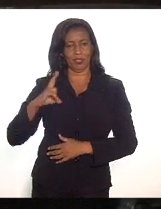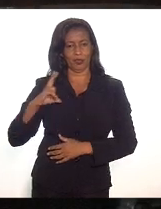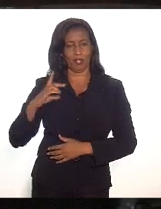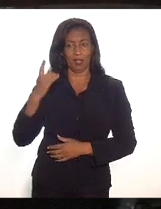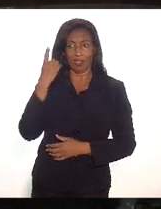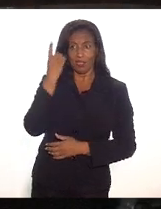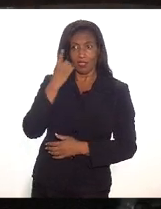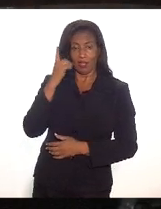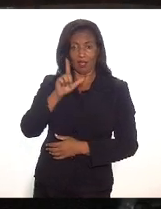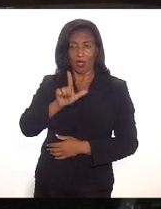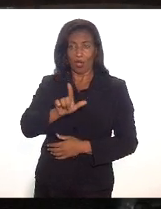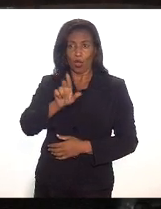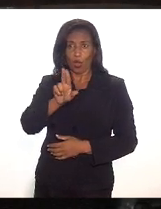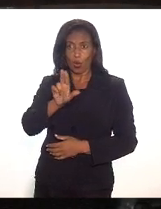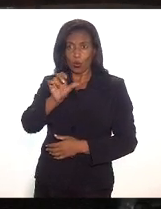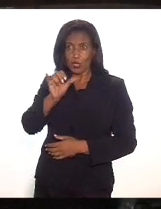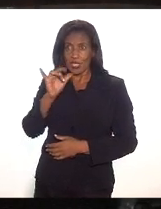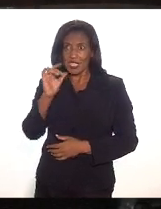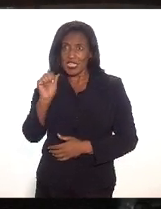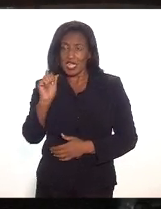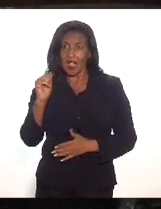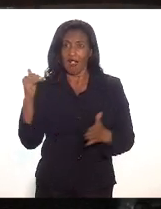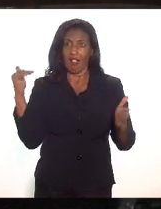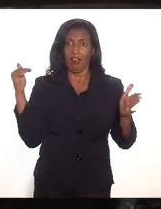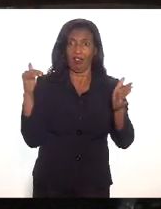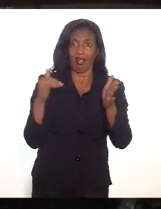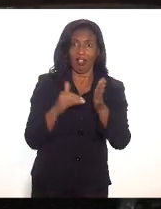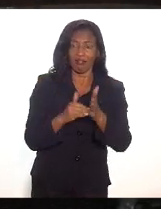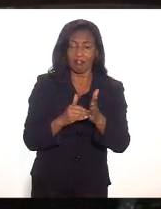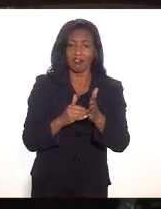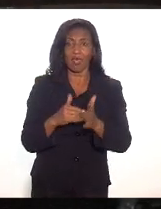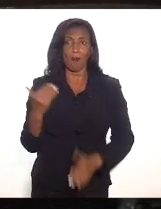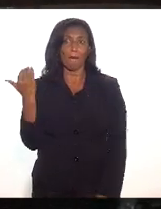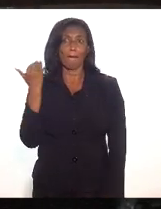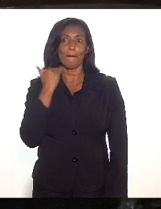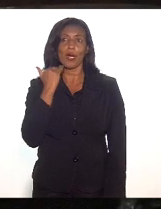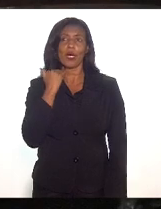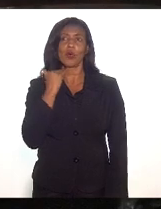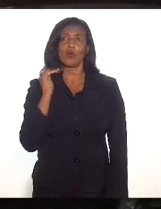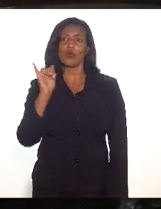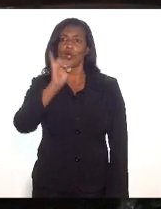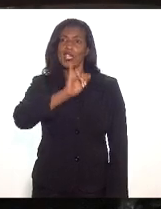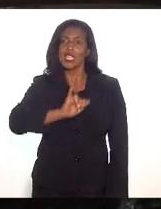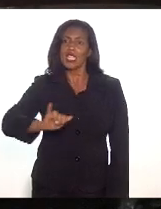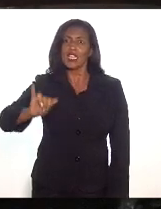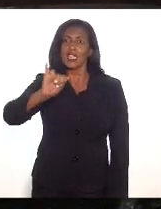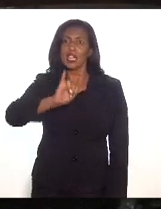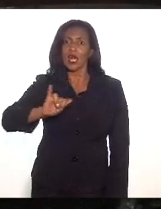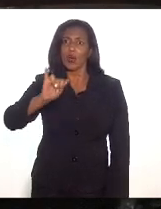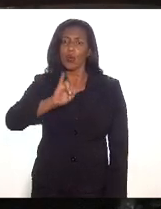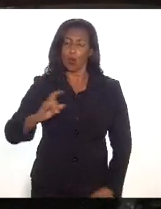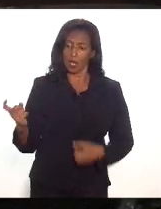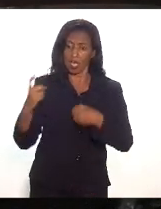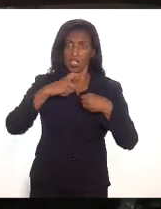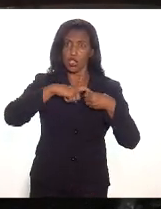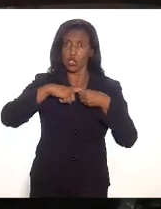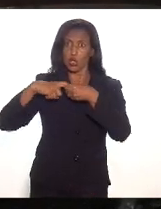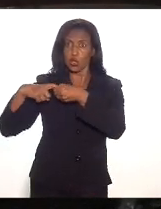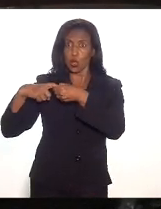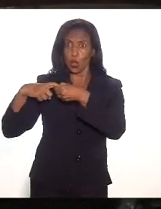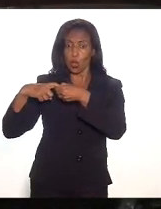o Itaú, até o Banco Itaú, passou a ser sócio de